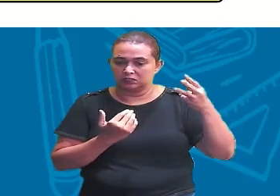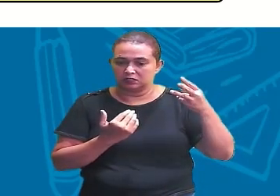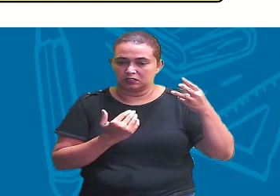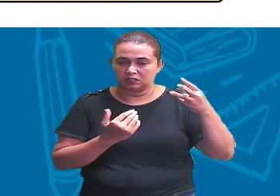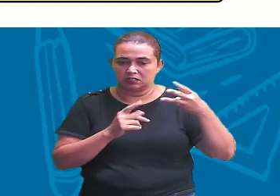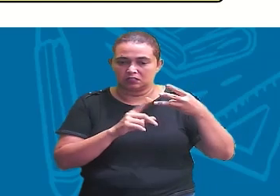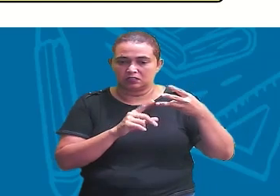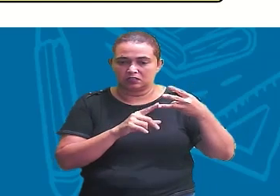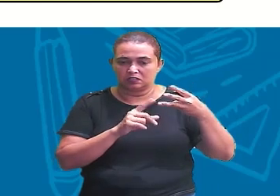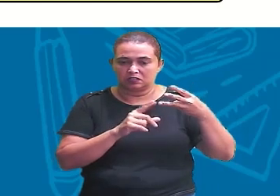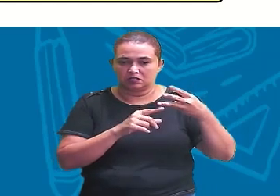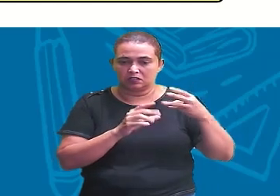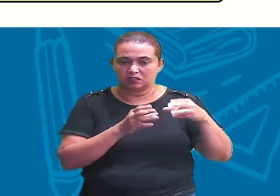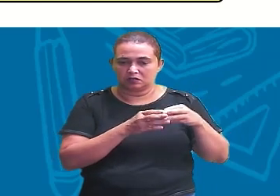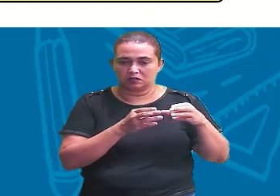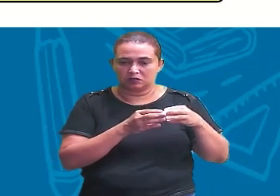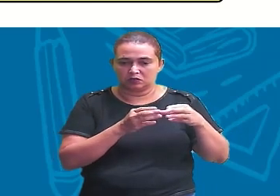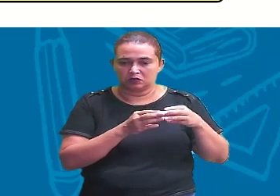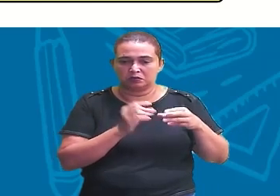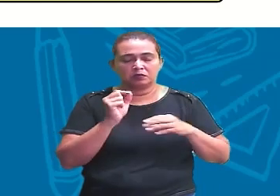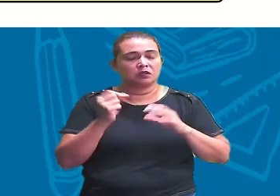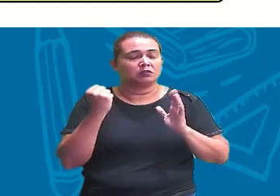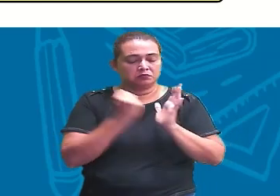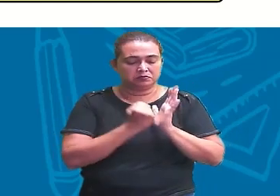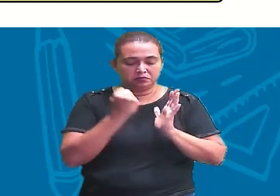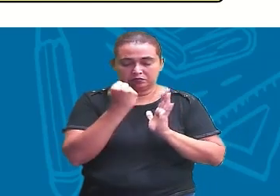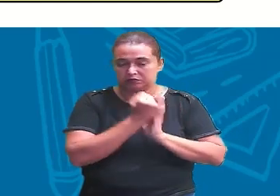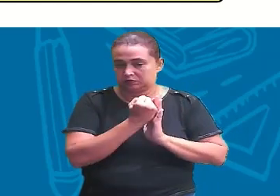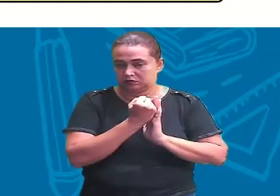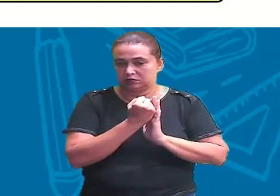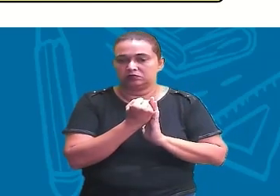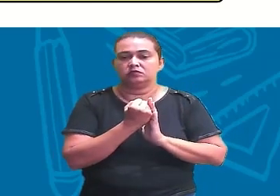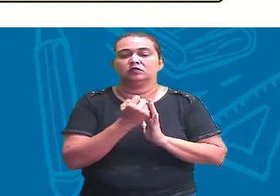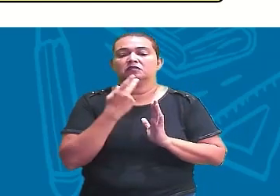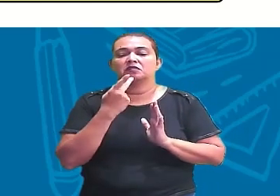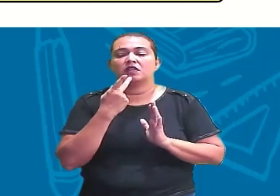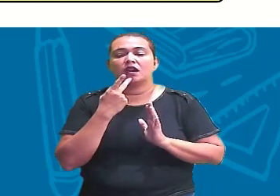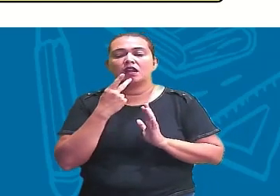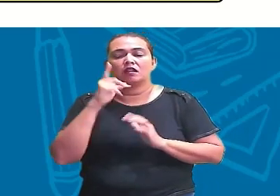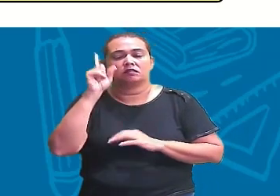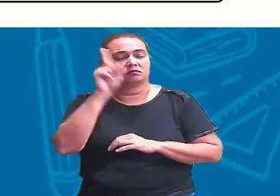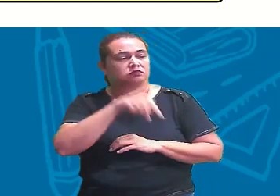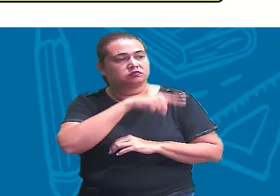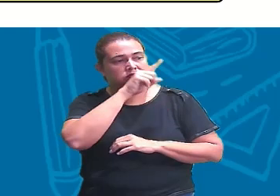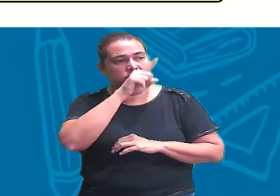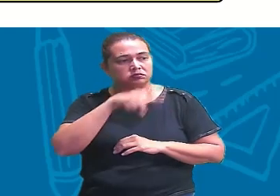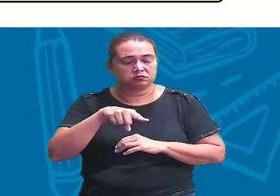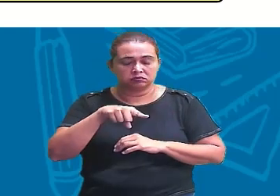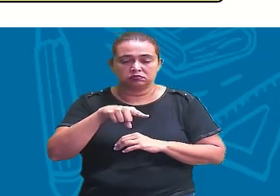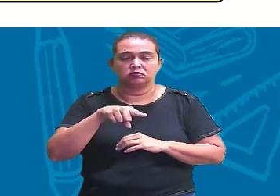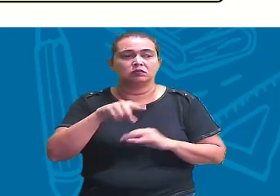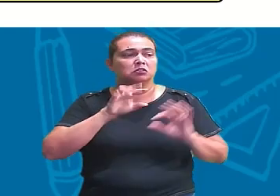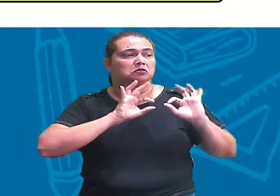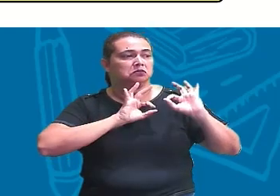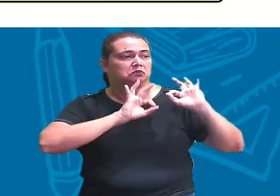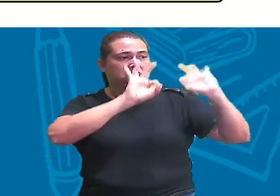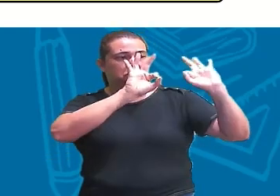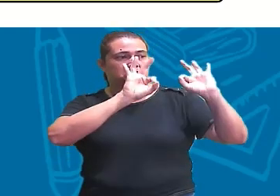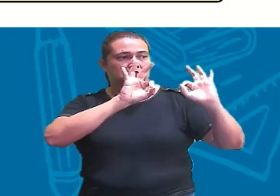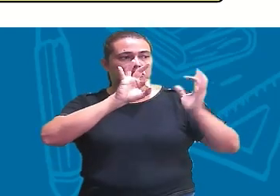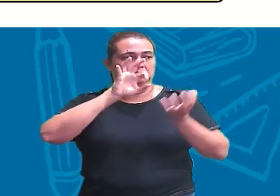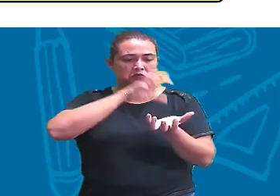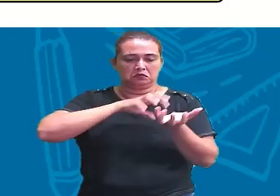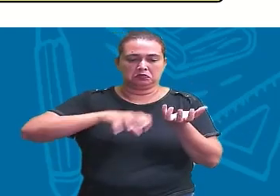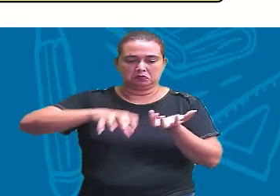decretou a abolição dos privilégios feudais, aqueles privilégios da nobreza, aprovou a Constituição Civil do